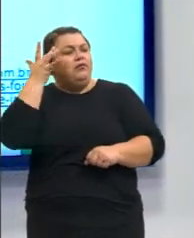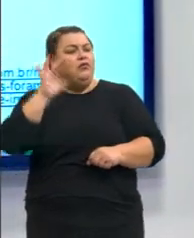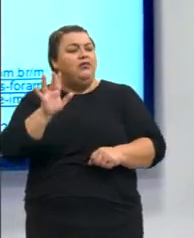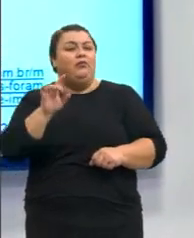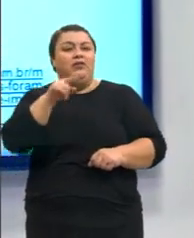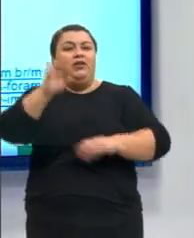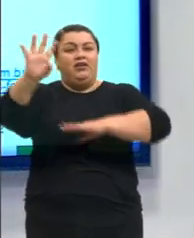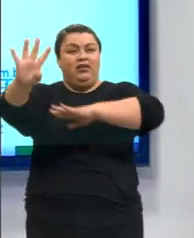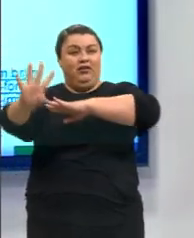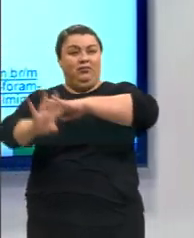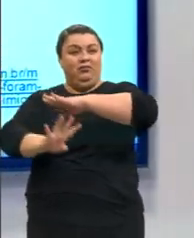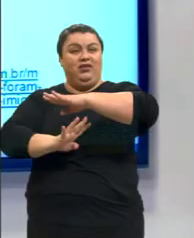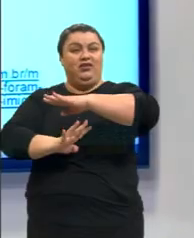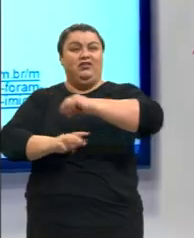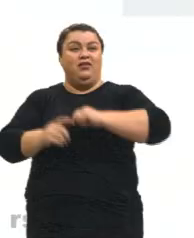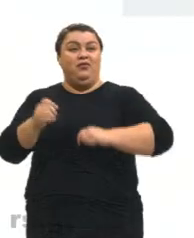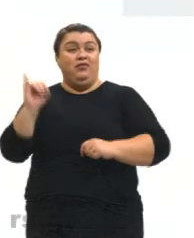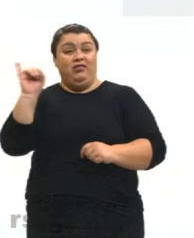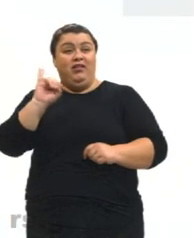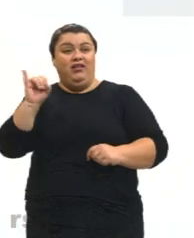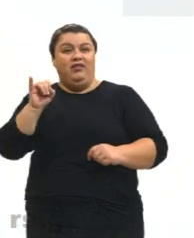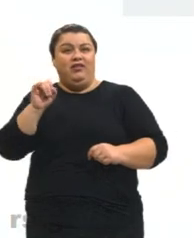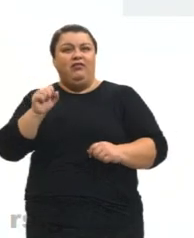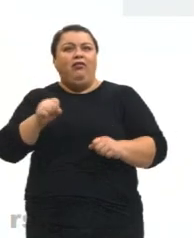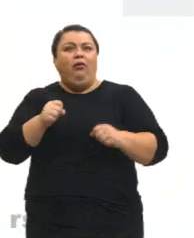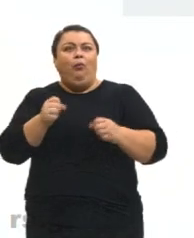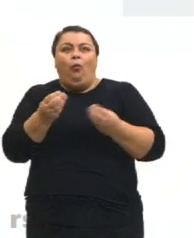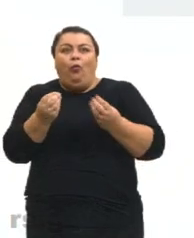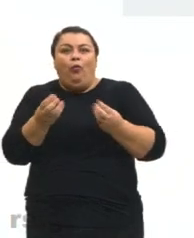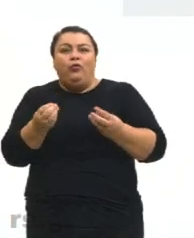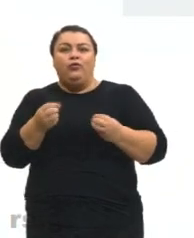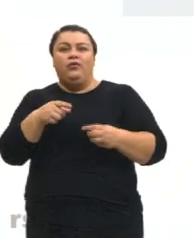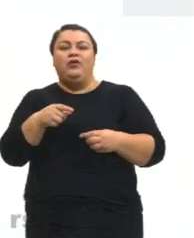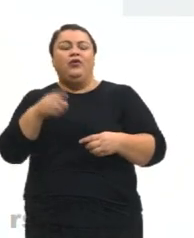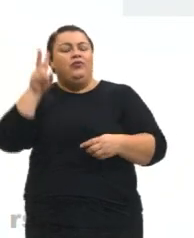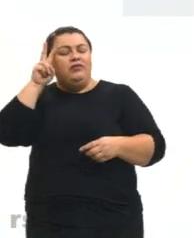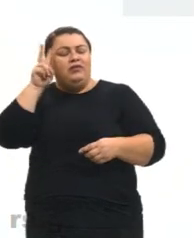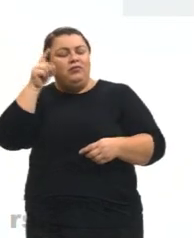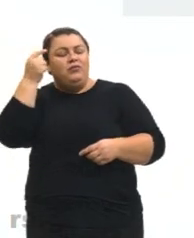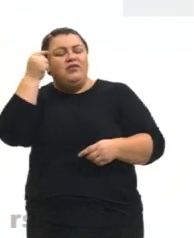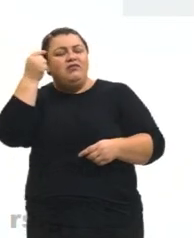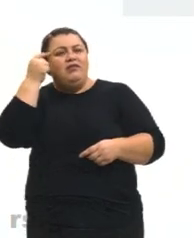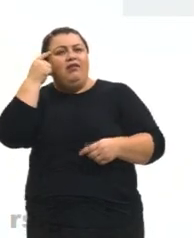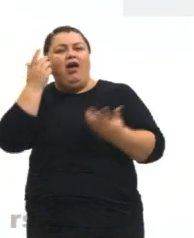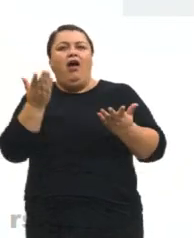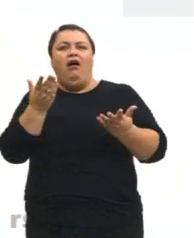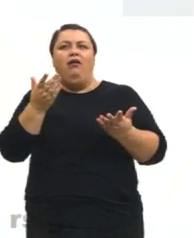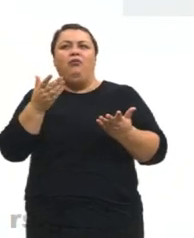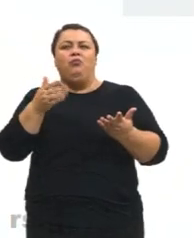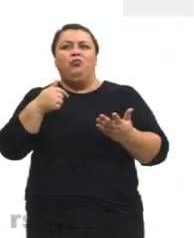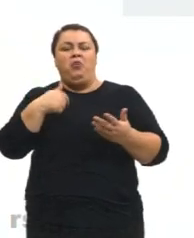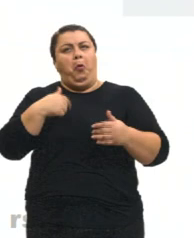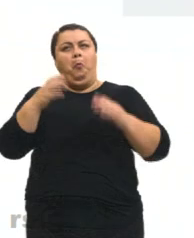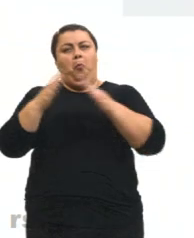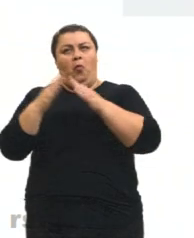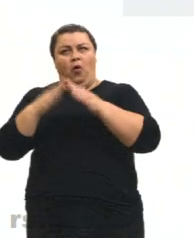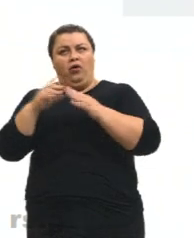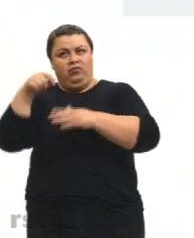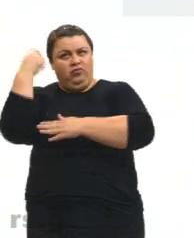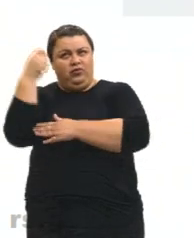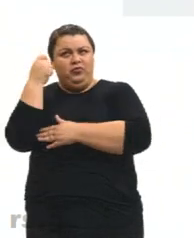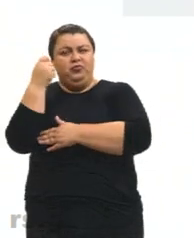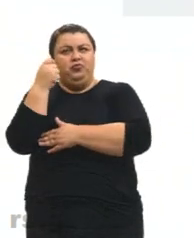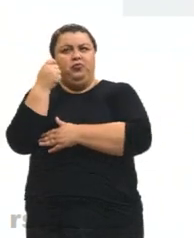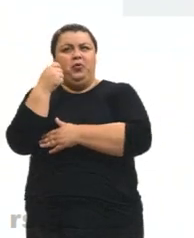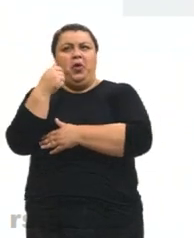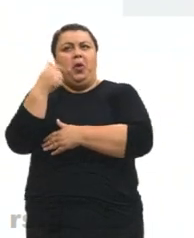sabia que a imigração italiana era tão forte eu sempre achei exatamente por morar né no Rio Grande do Sul que talvez a